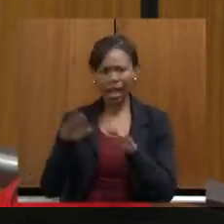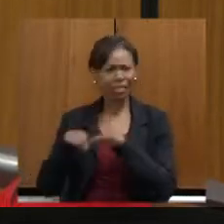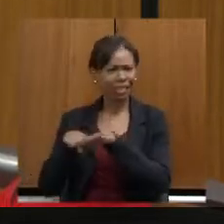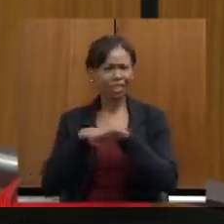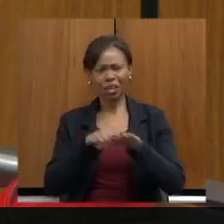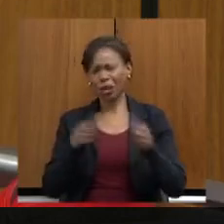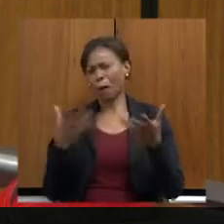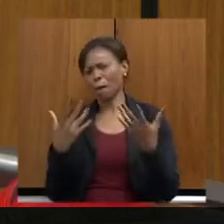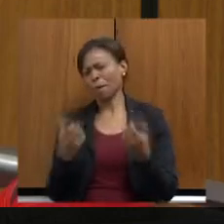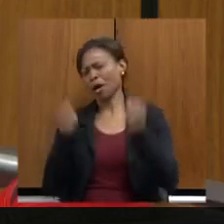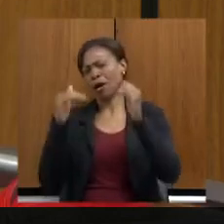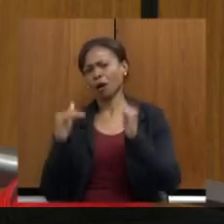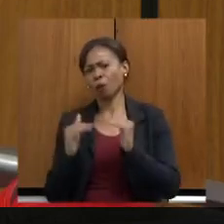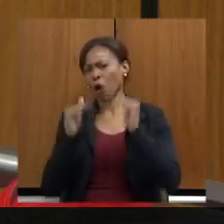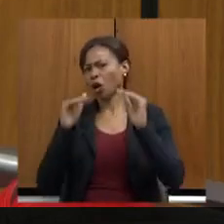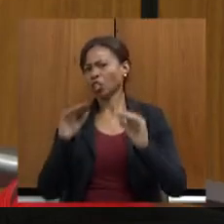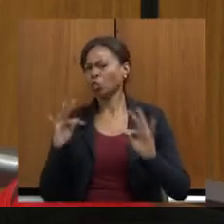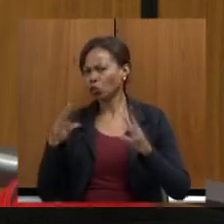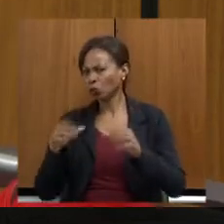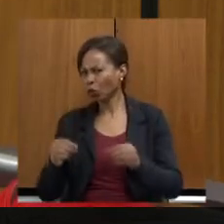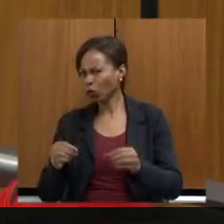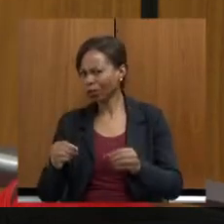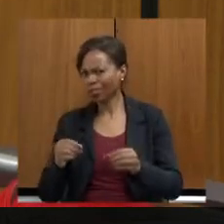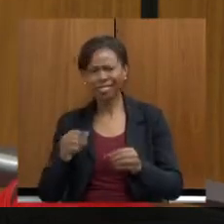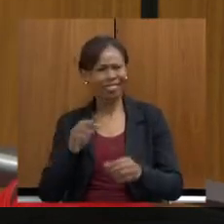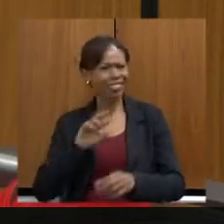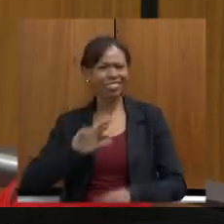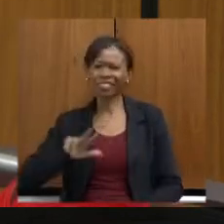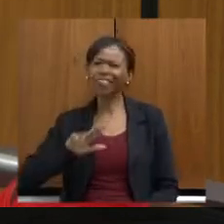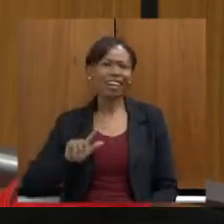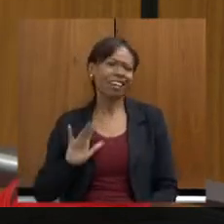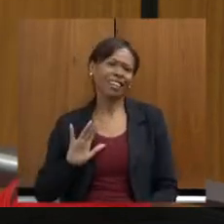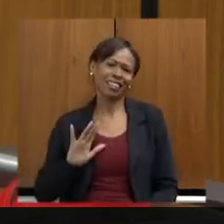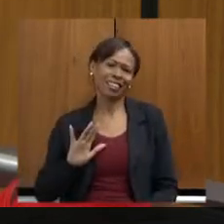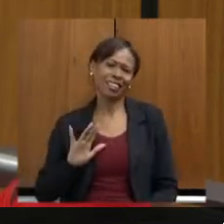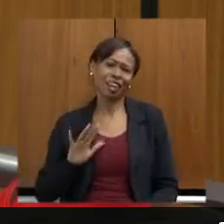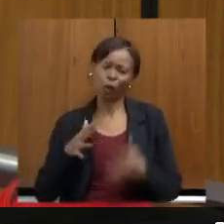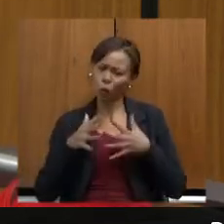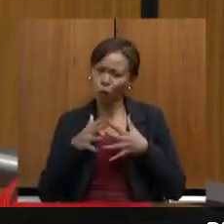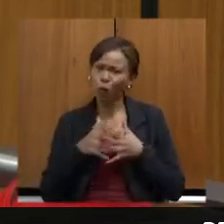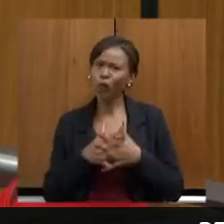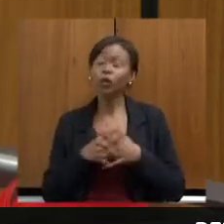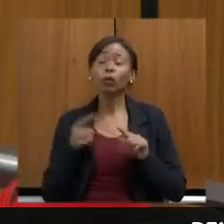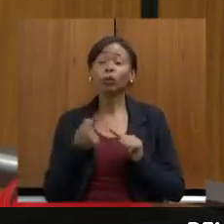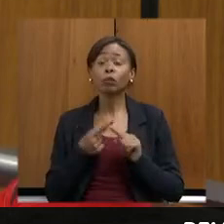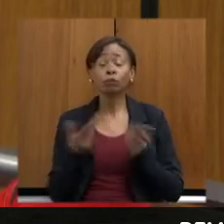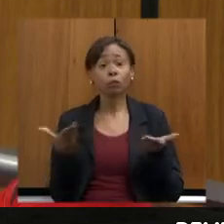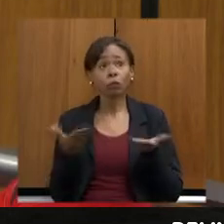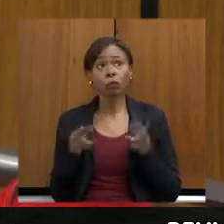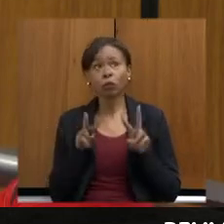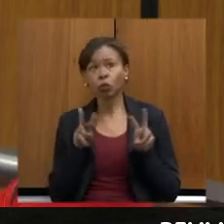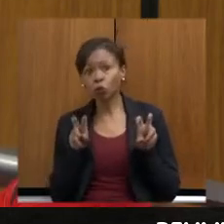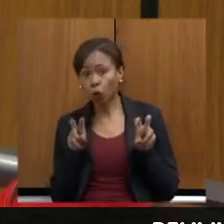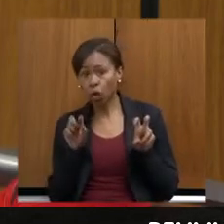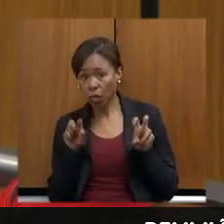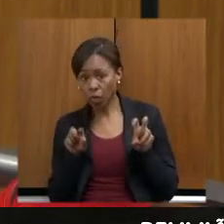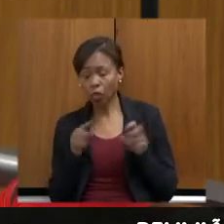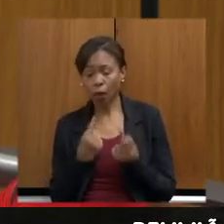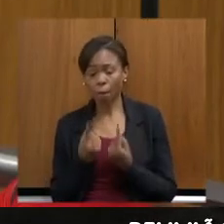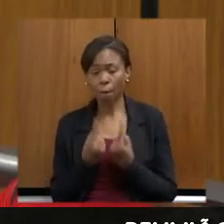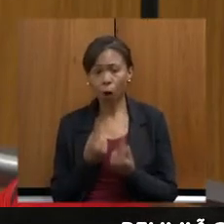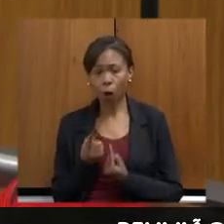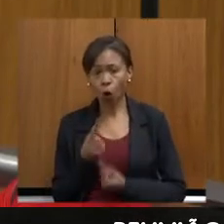todo mundo apoia é uma situação extremamente conflituosa hoje a questão do Rodoanel é além